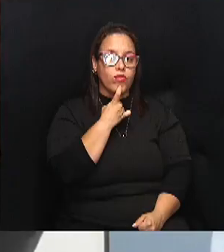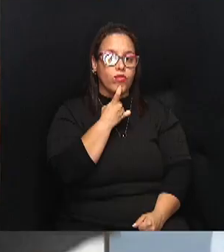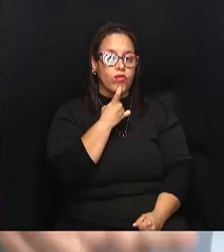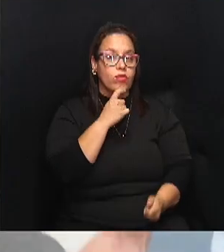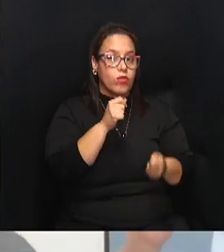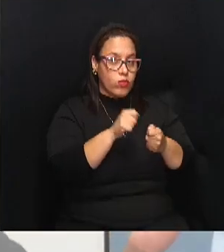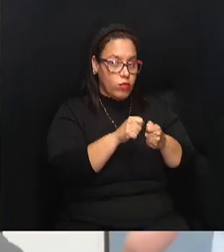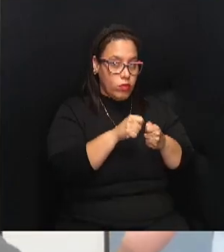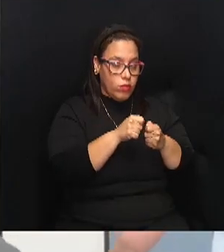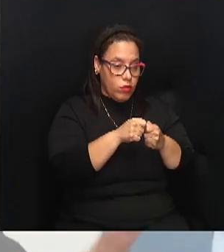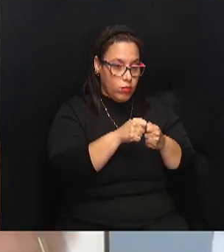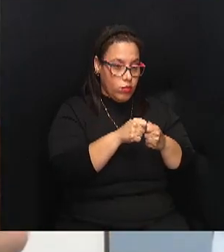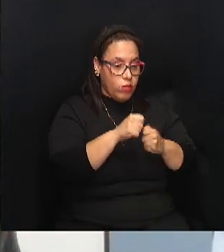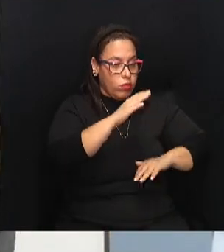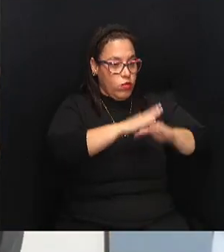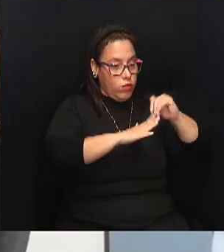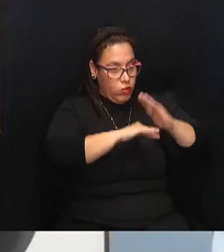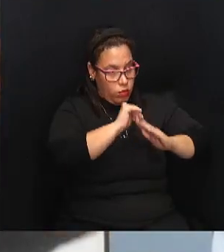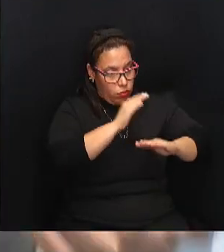façam aquela